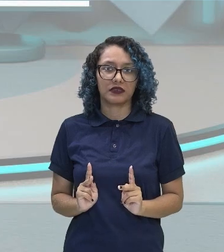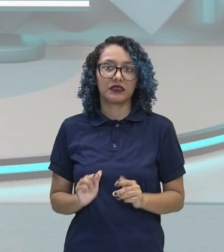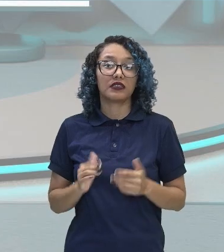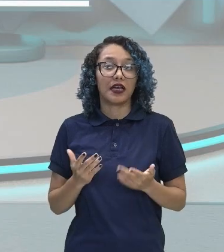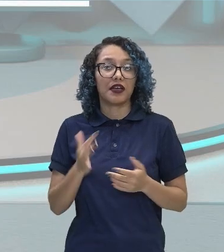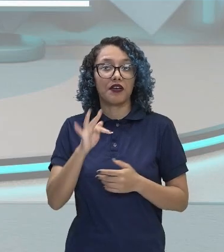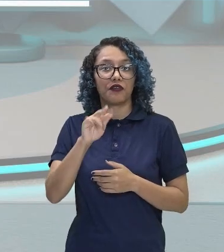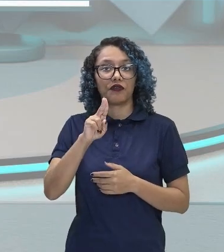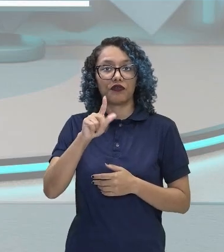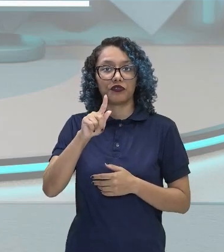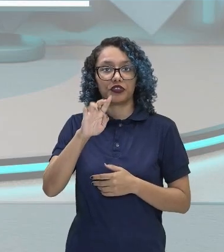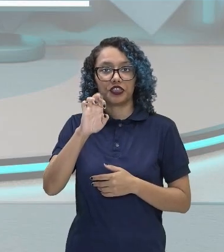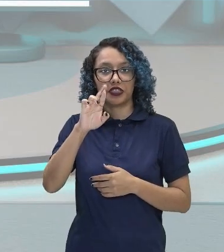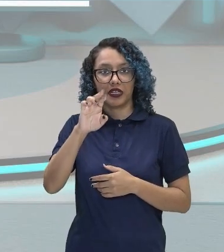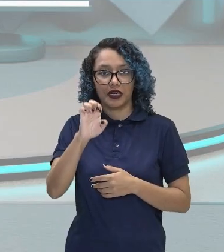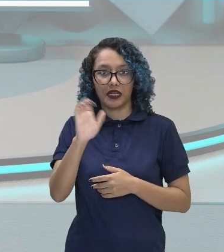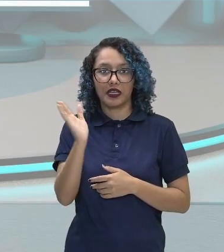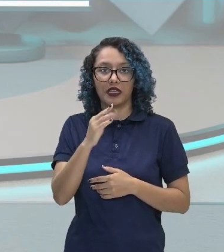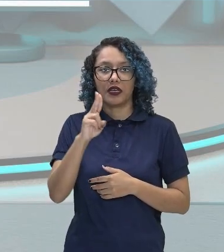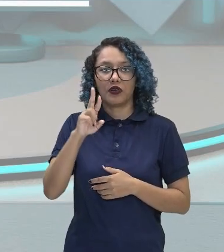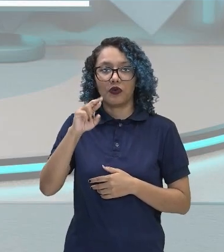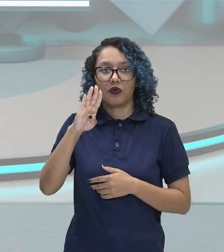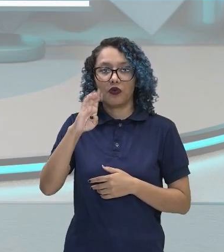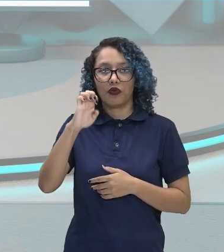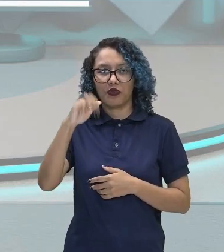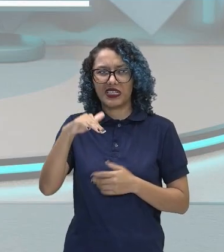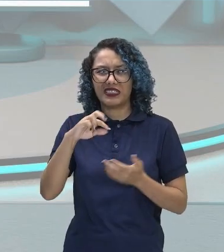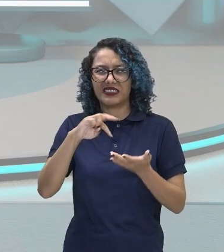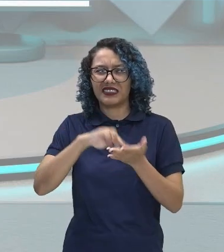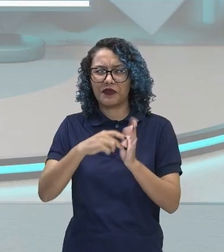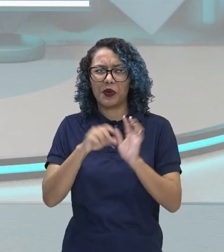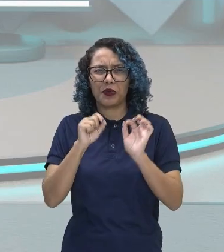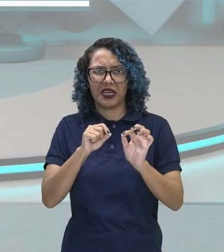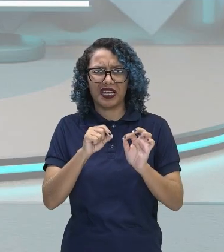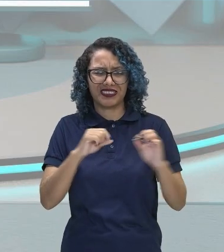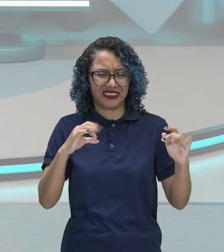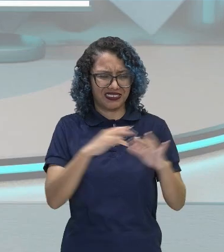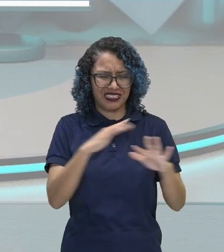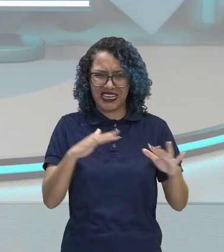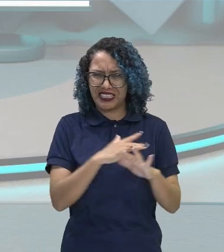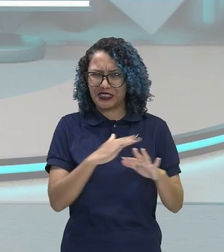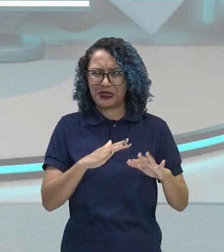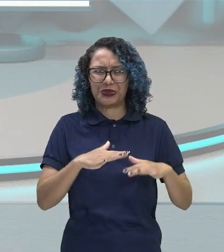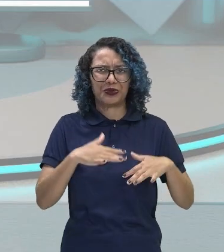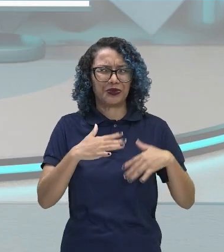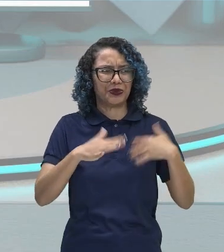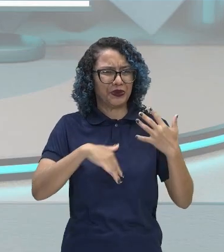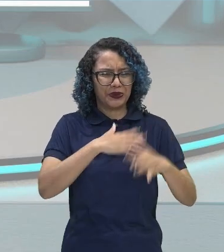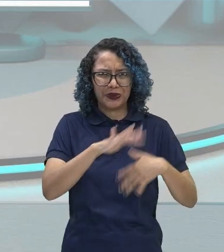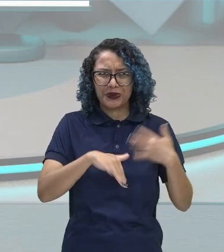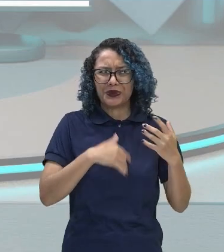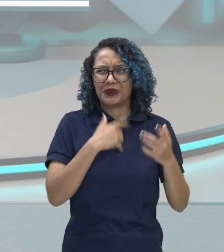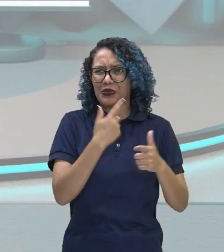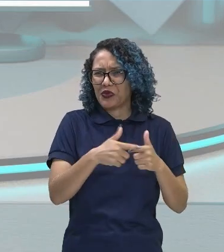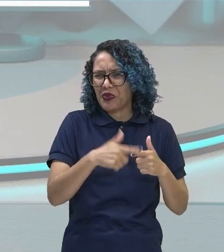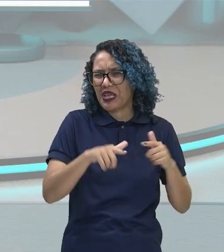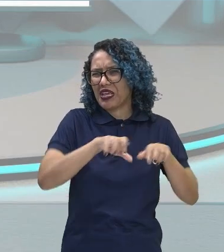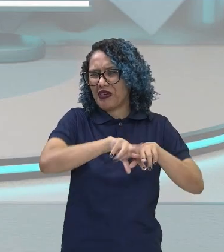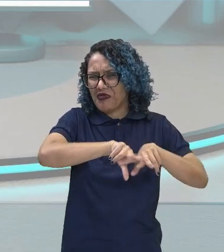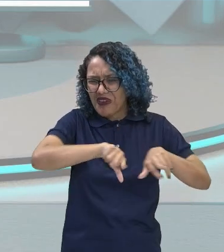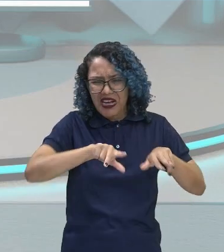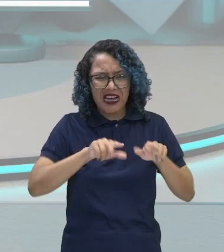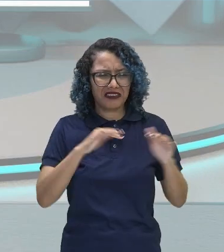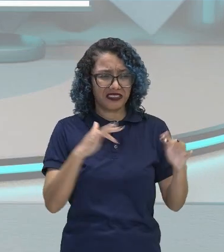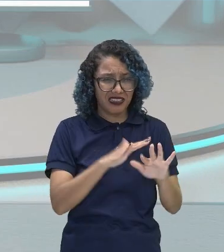é fugir de todo aquele alvoroço, aquele atropelo, aquela correria que tem nos grandes centros, nas cidades,